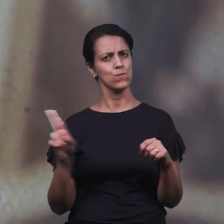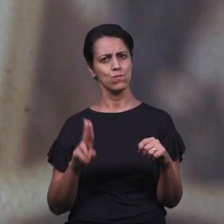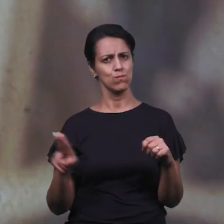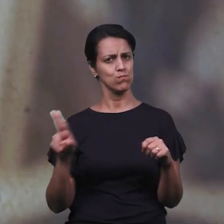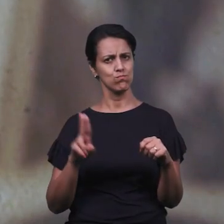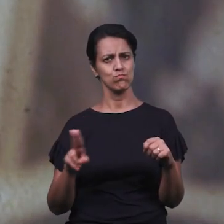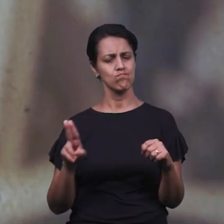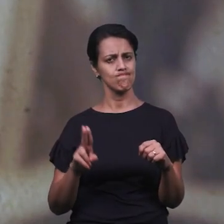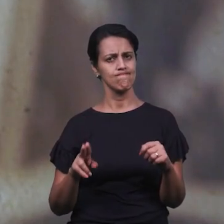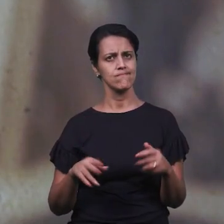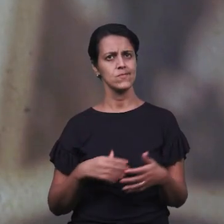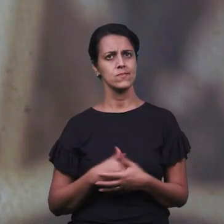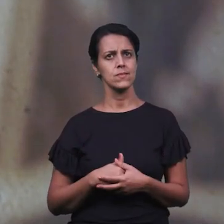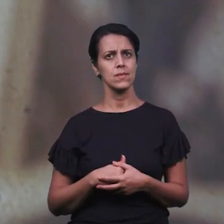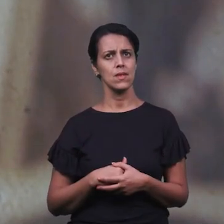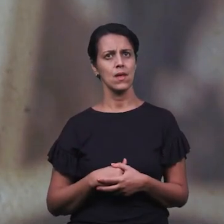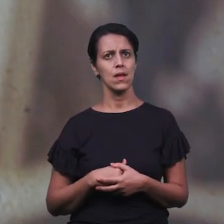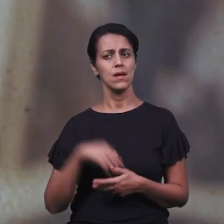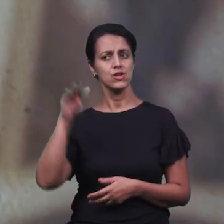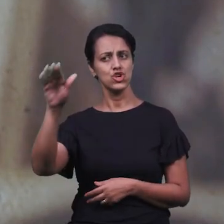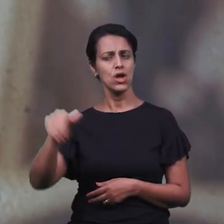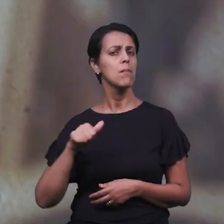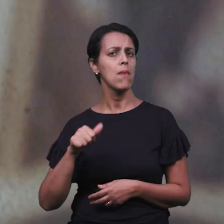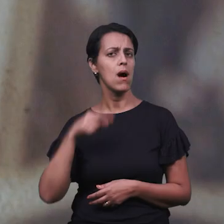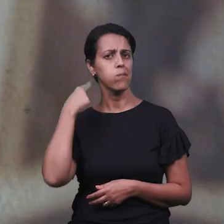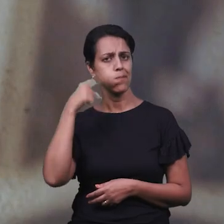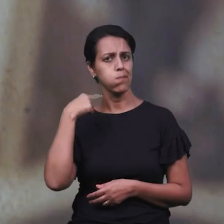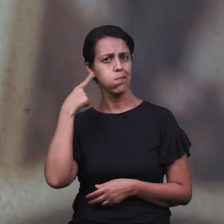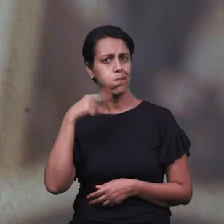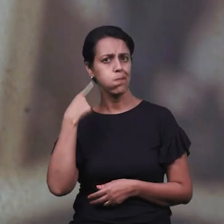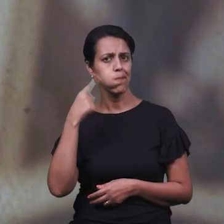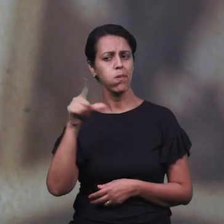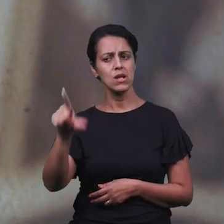nomear ali, escolher um